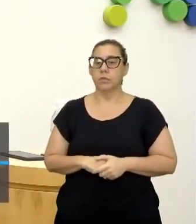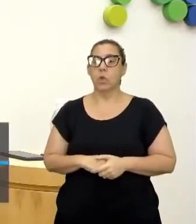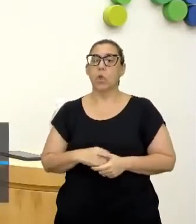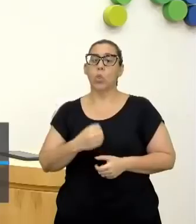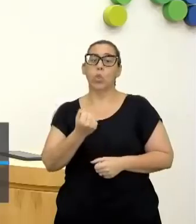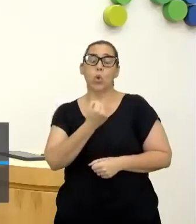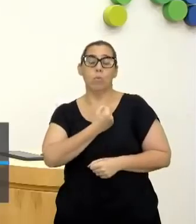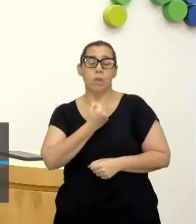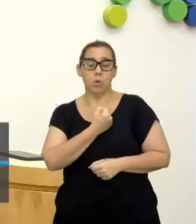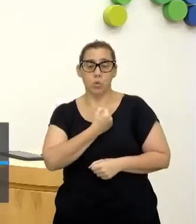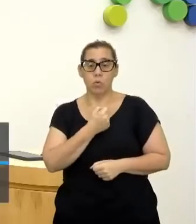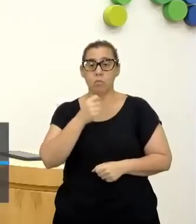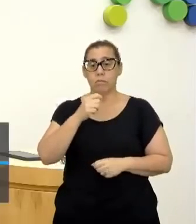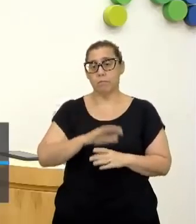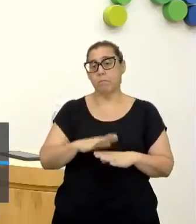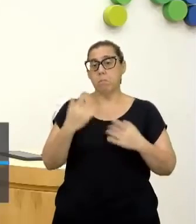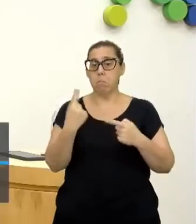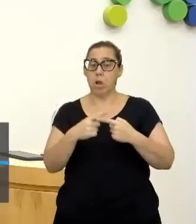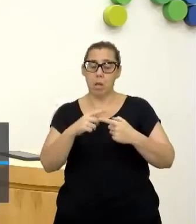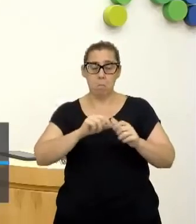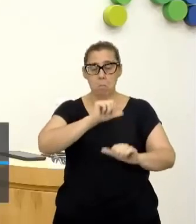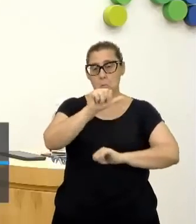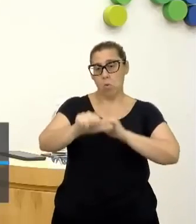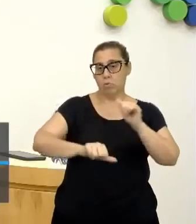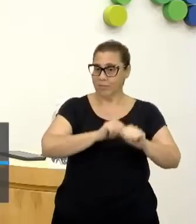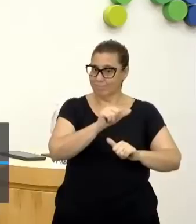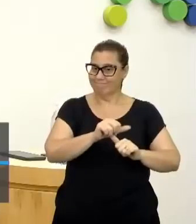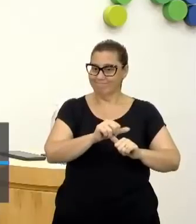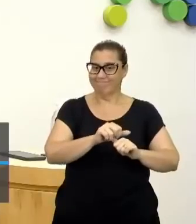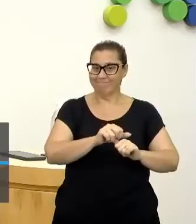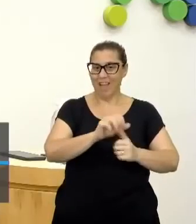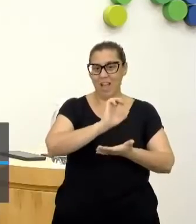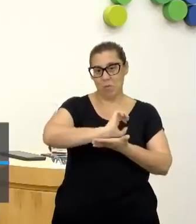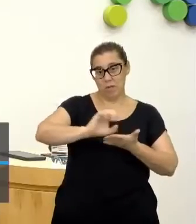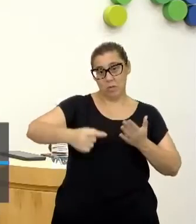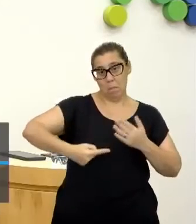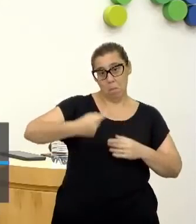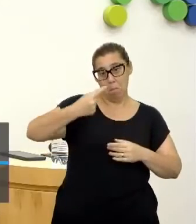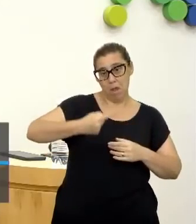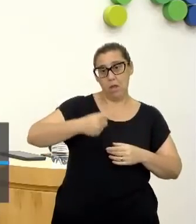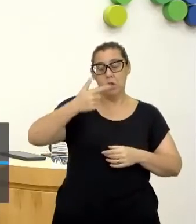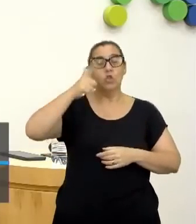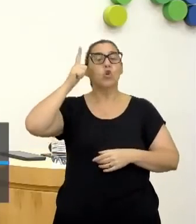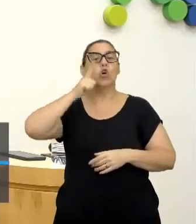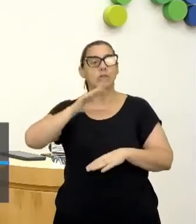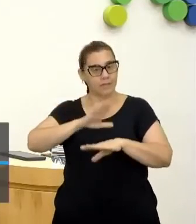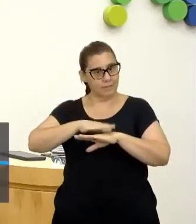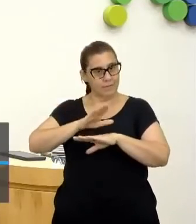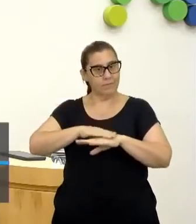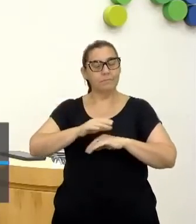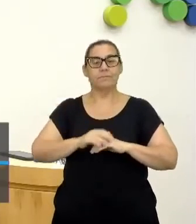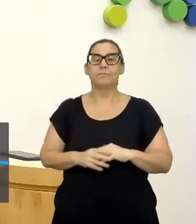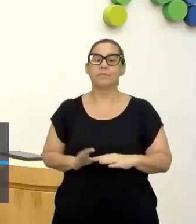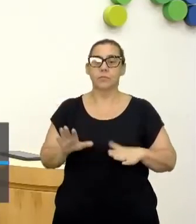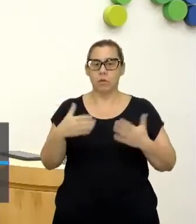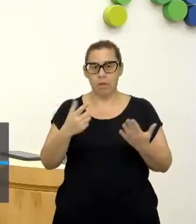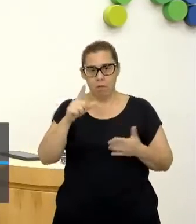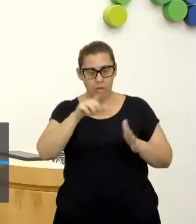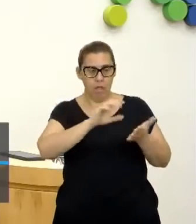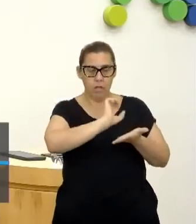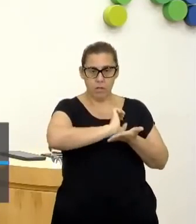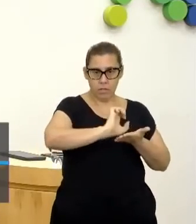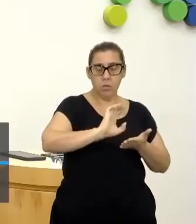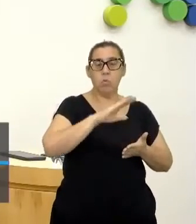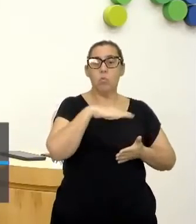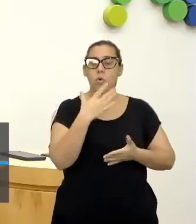tiver na forma de produto, ela vira uma equação de primeiro grau. E aí a gente sabe resolver. Então, essas equações aqui, quando